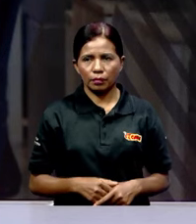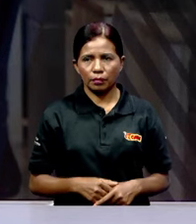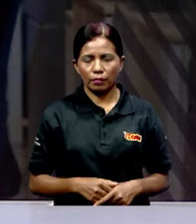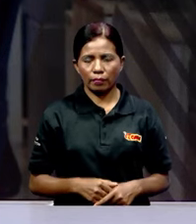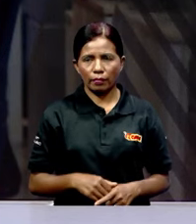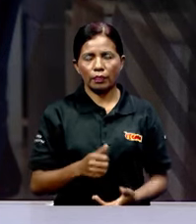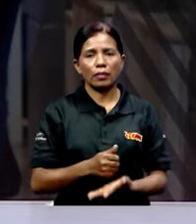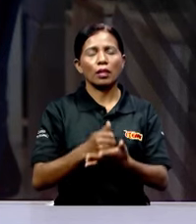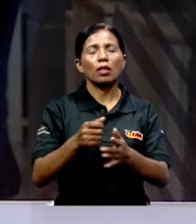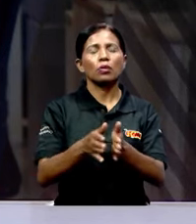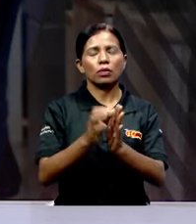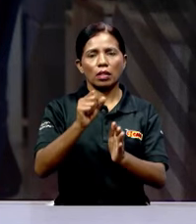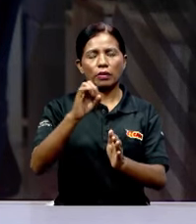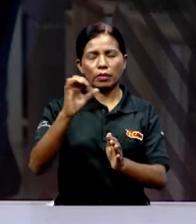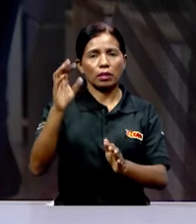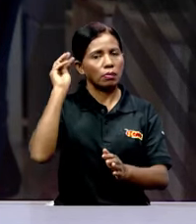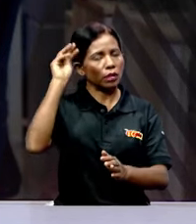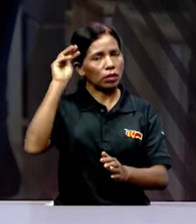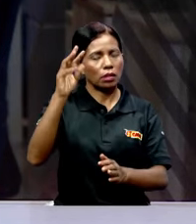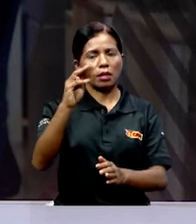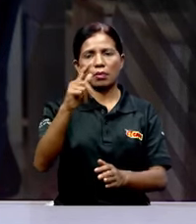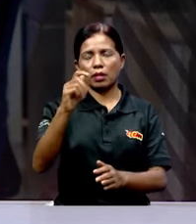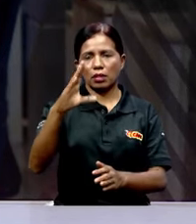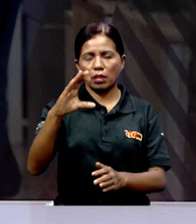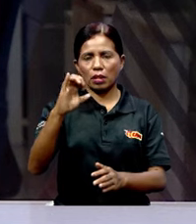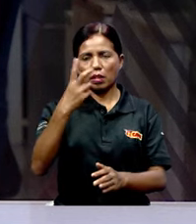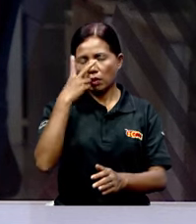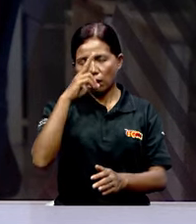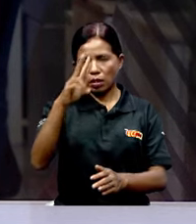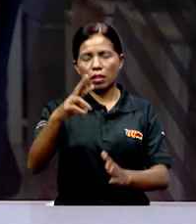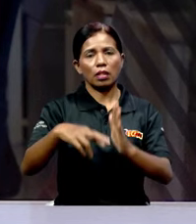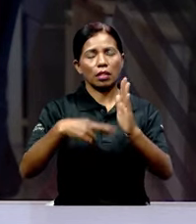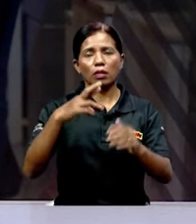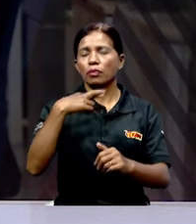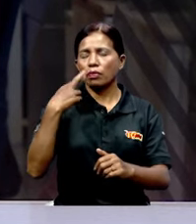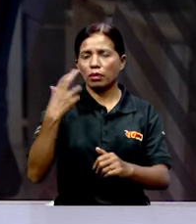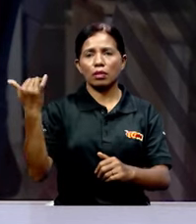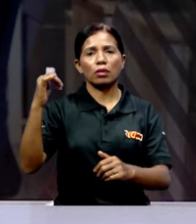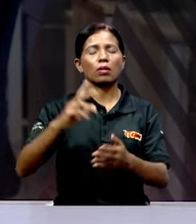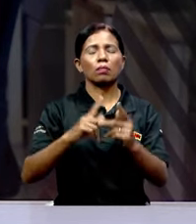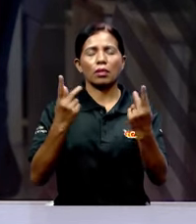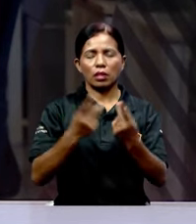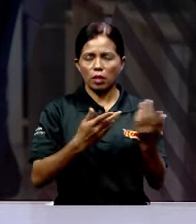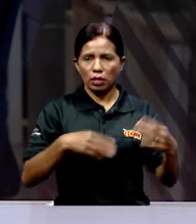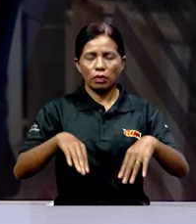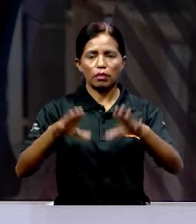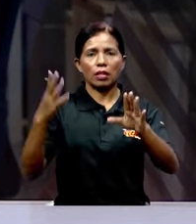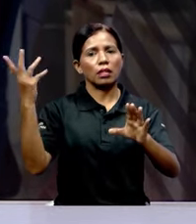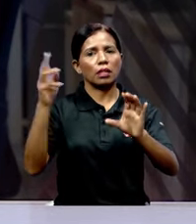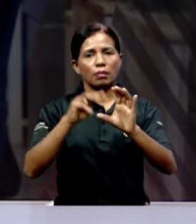Tane consumidor russo e fez no Ministério do Comércio e no Indústria do controla o rigor Foster NB, empresa distribuidora Serafan e